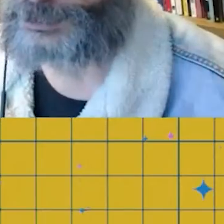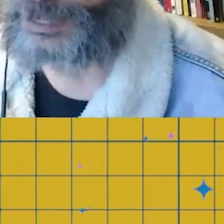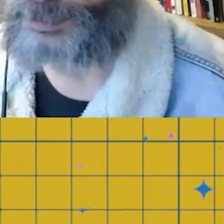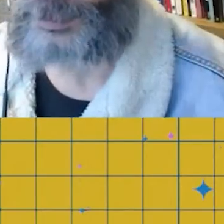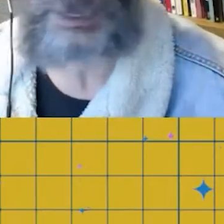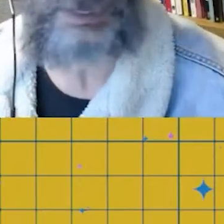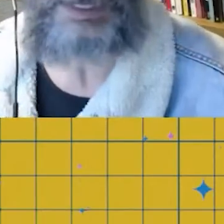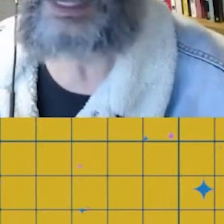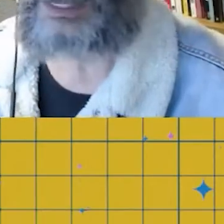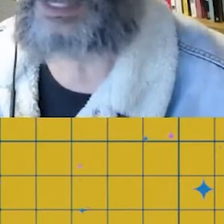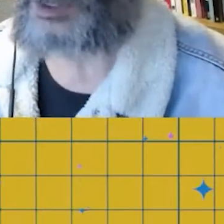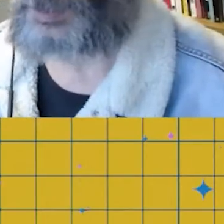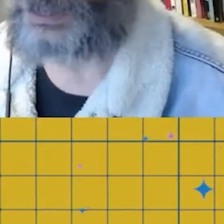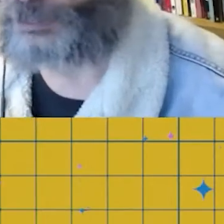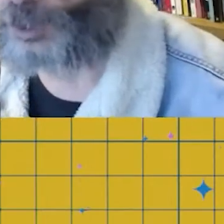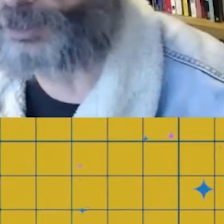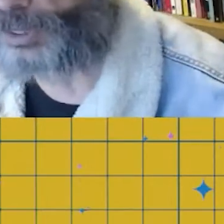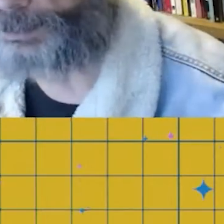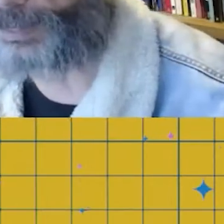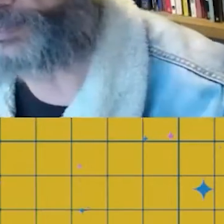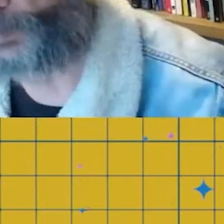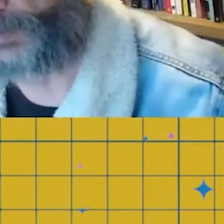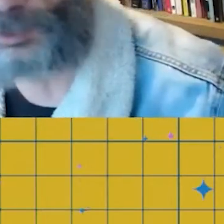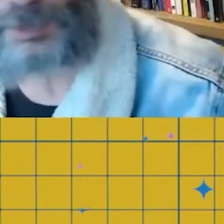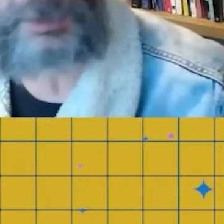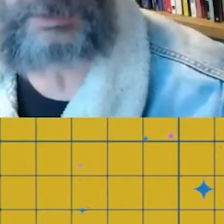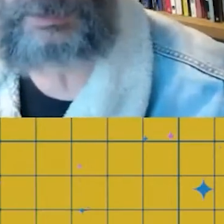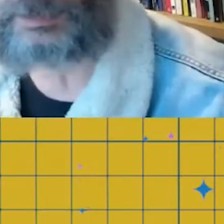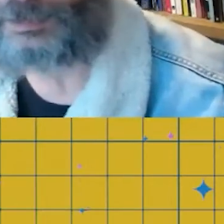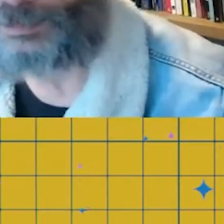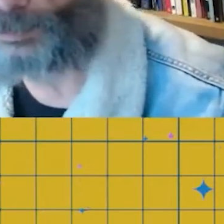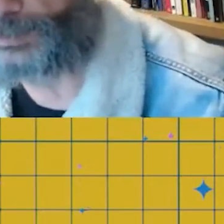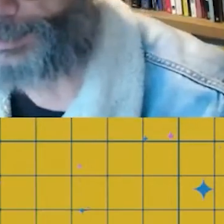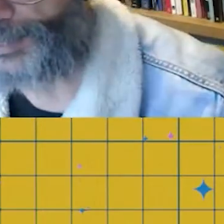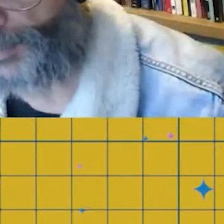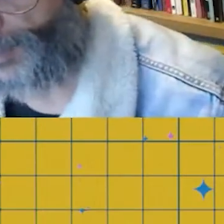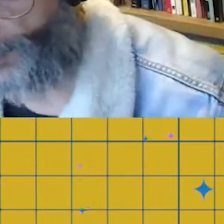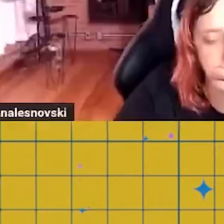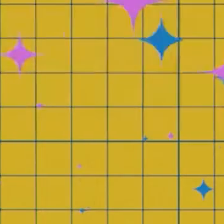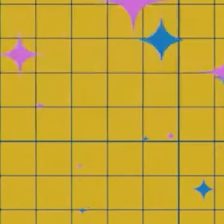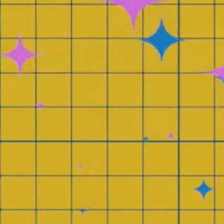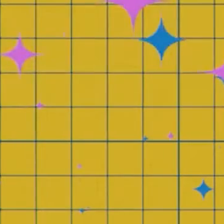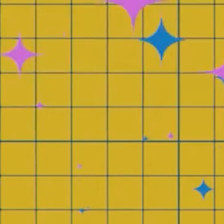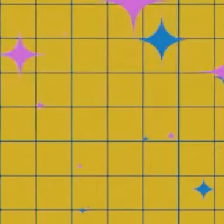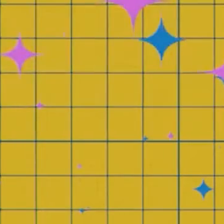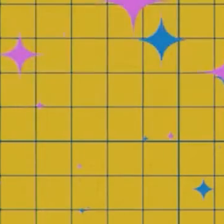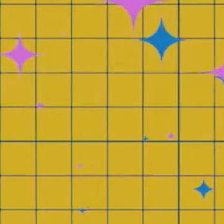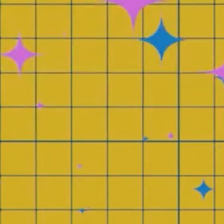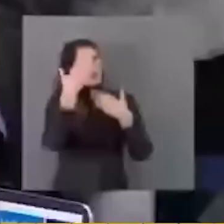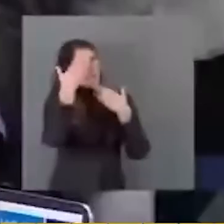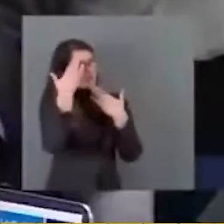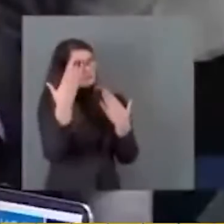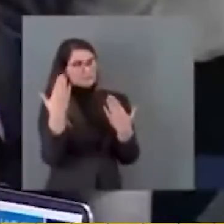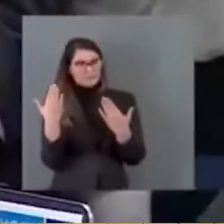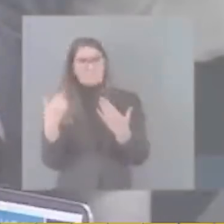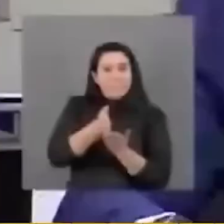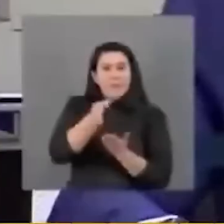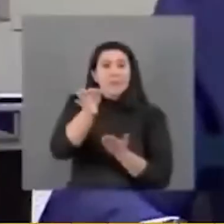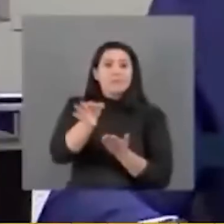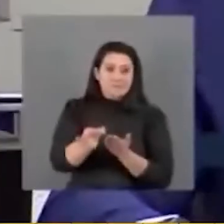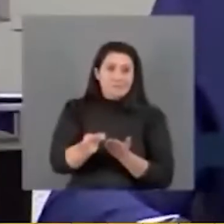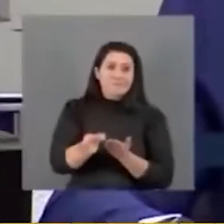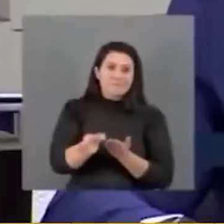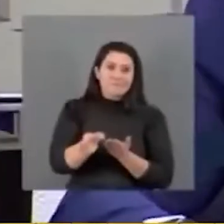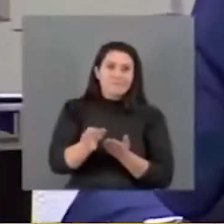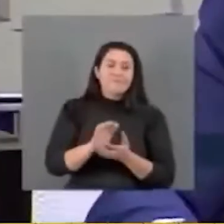o Senado da República Cadê a resposta do homem Bora para a resposta do homem vai mostrar para a gente aí que não sabe e coloca minha disposição